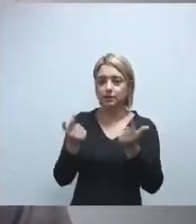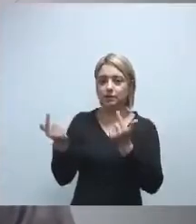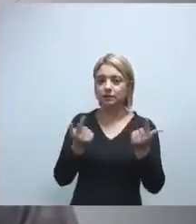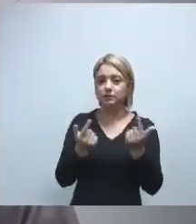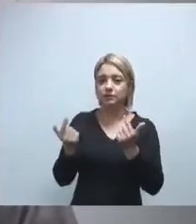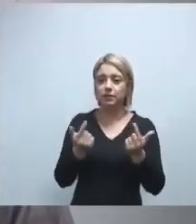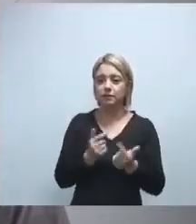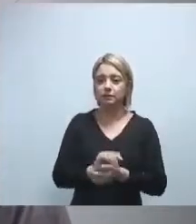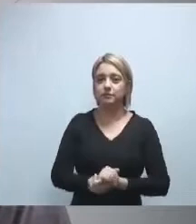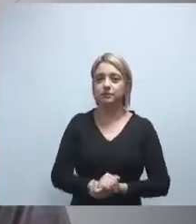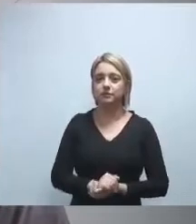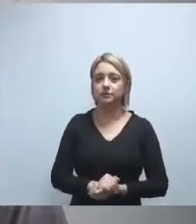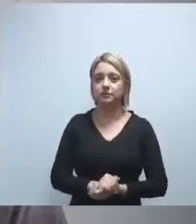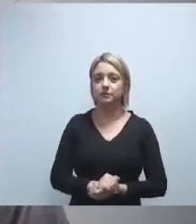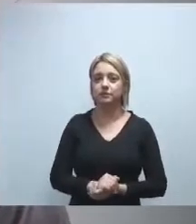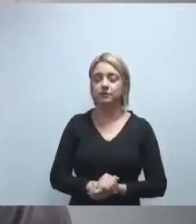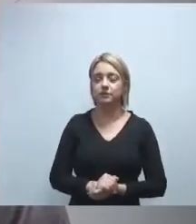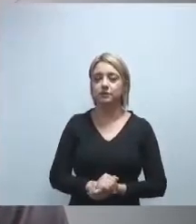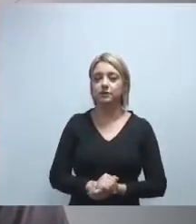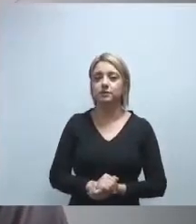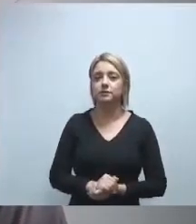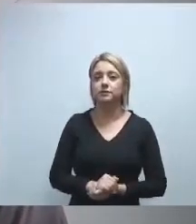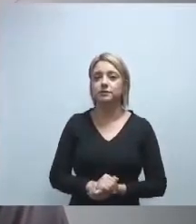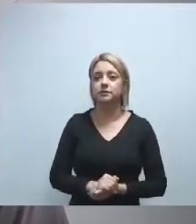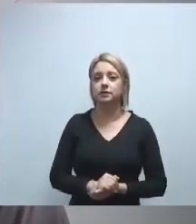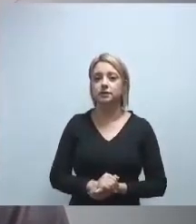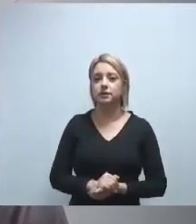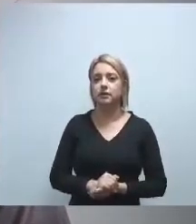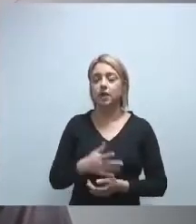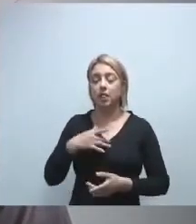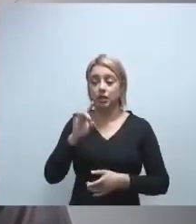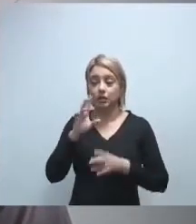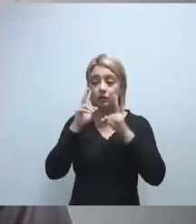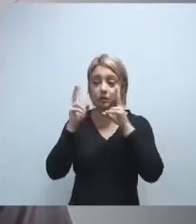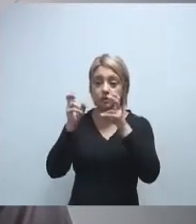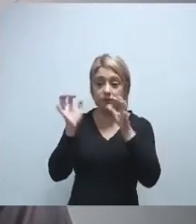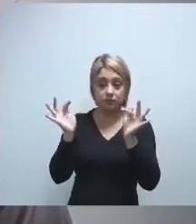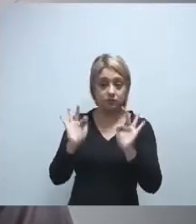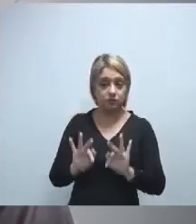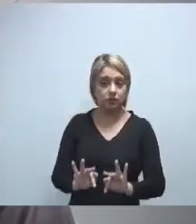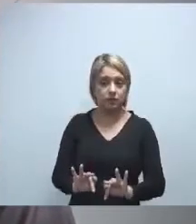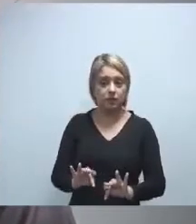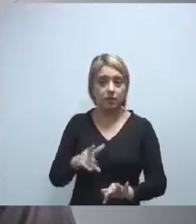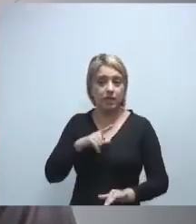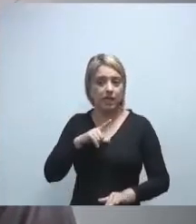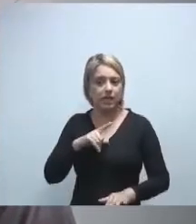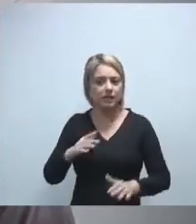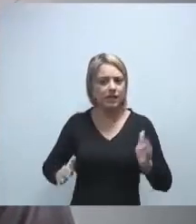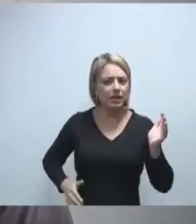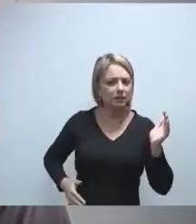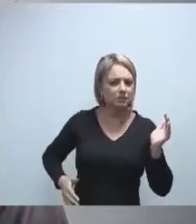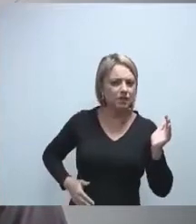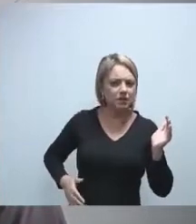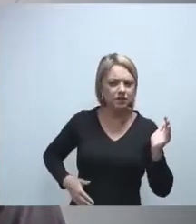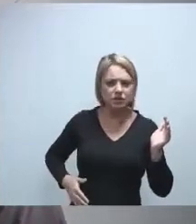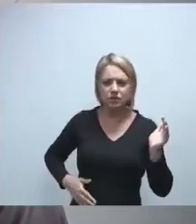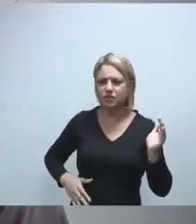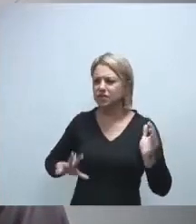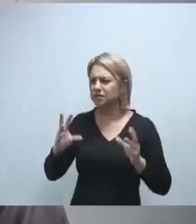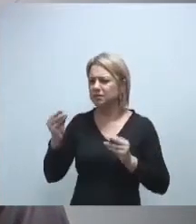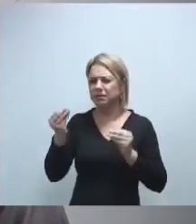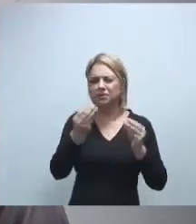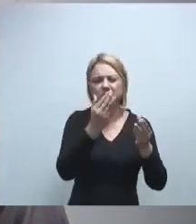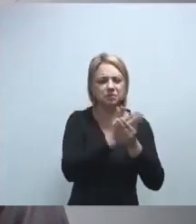parece jogo de tênis o o sol observação final tem bandido pra todo mundo processar